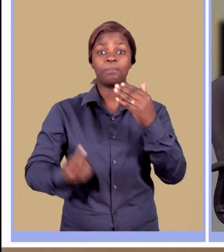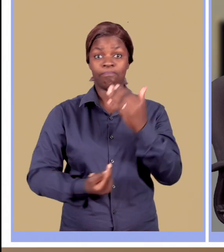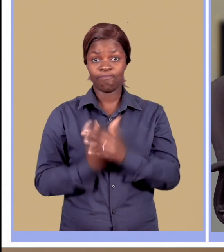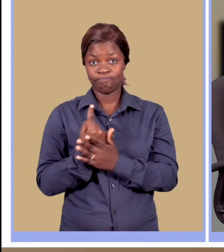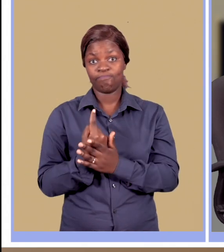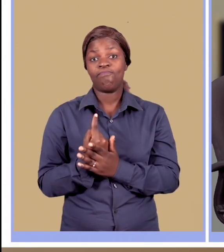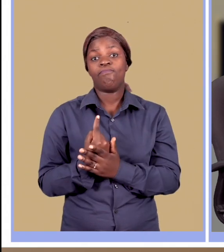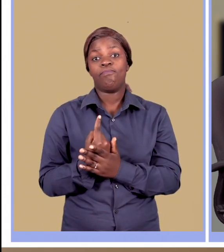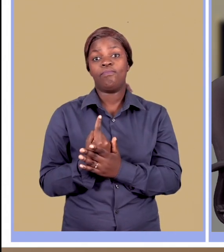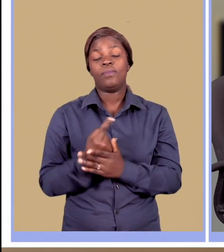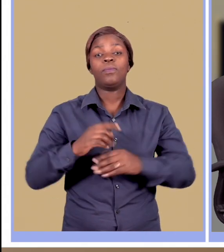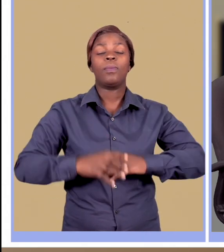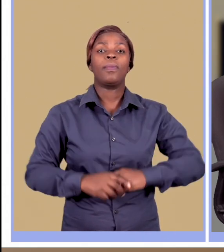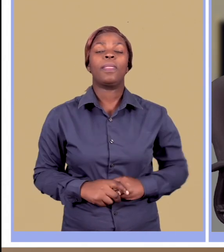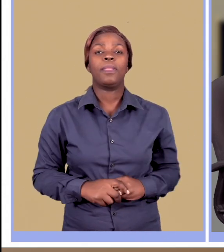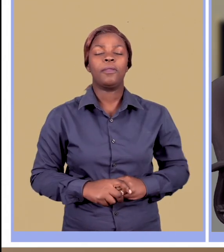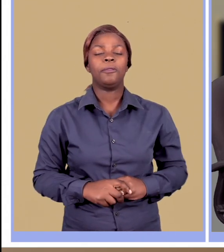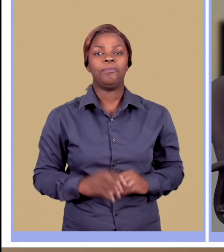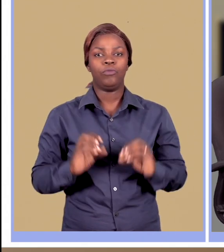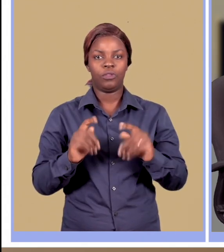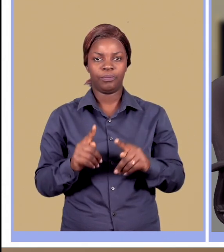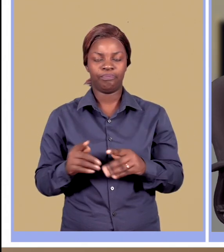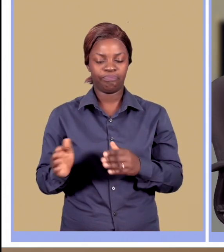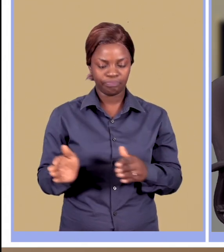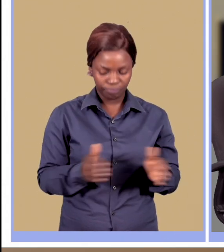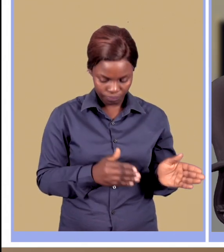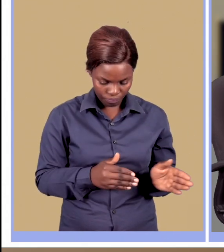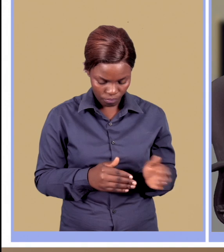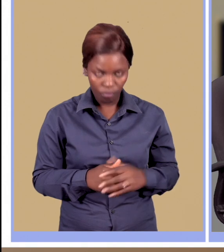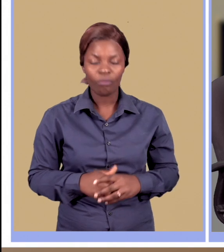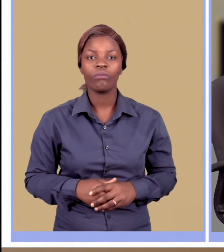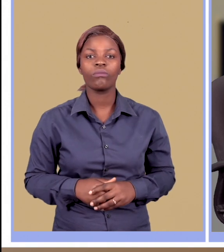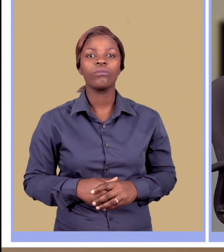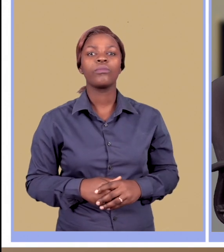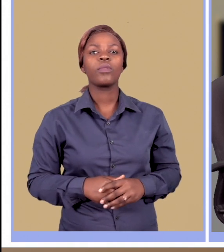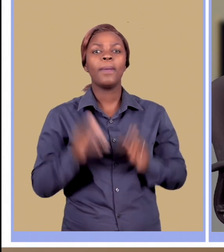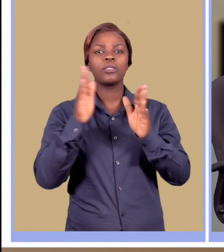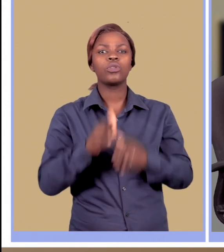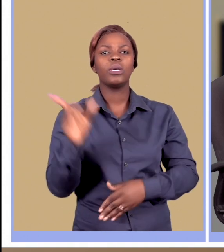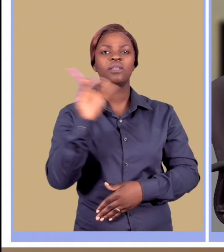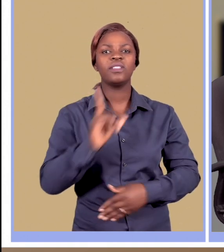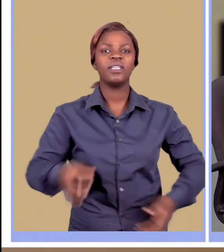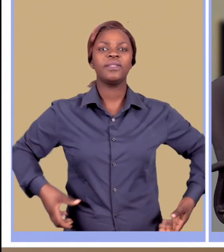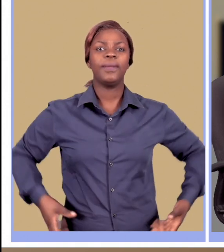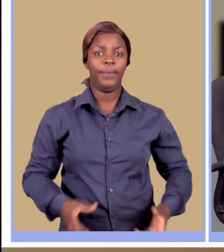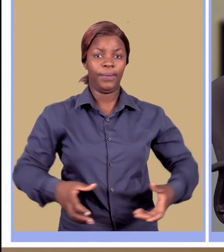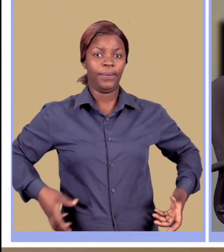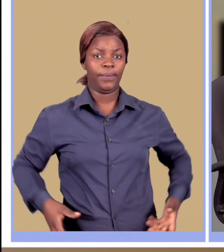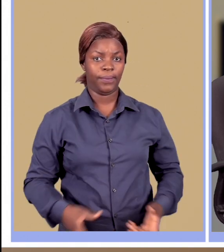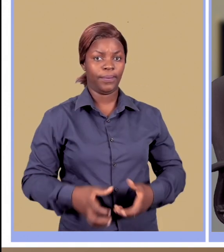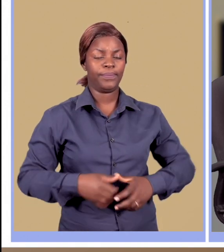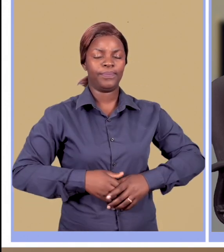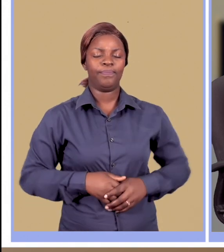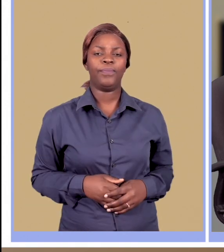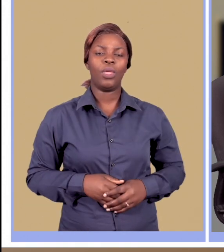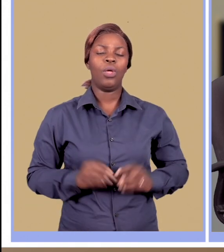um temporal, qualquer que seja o fenómeno. Em relação às pessoas com deficiência físico-motora, estas,